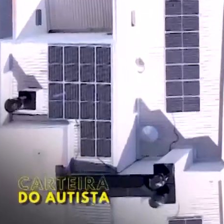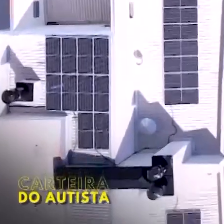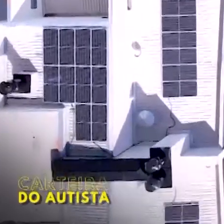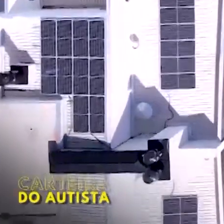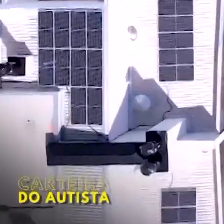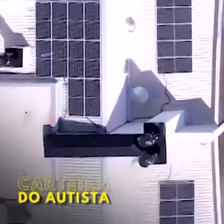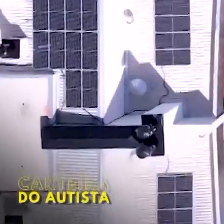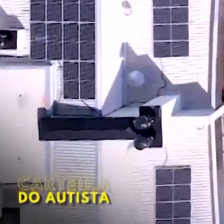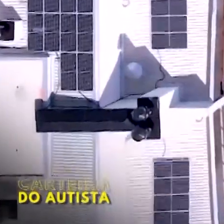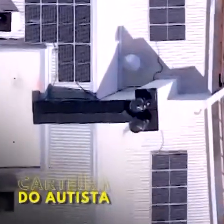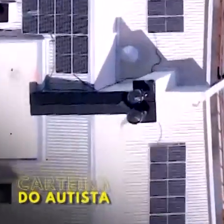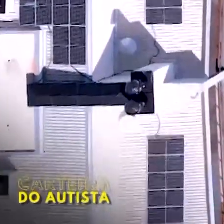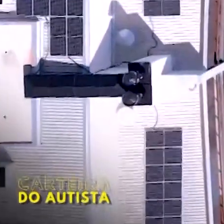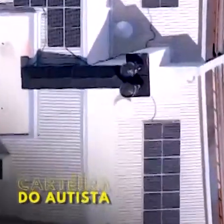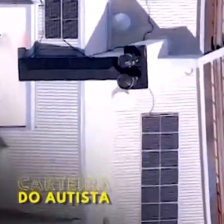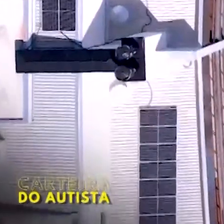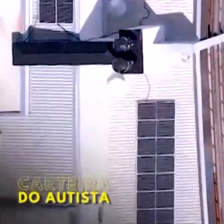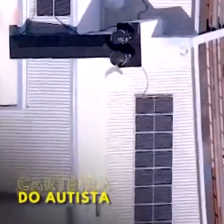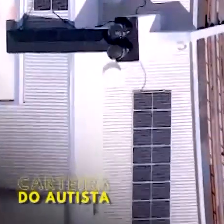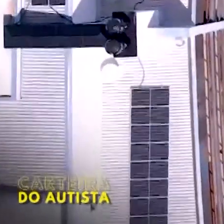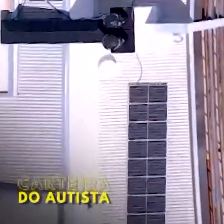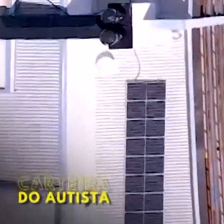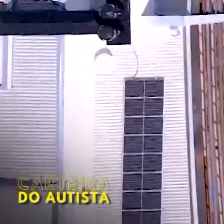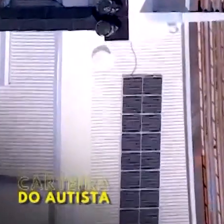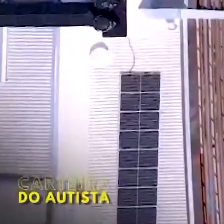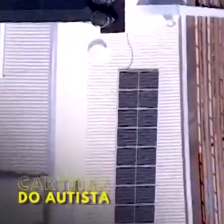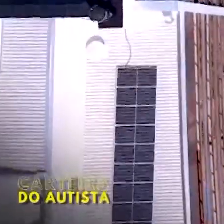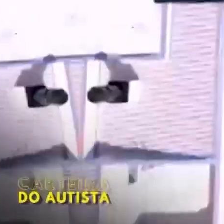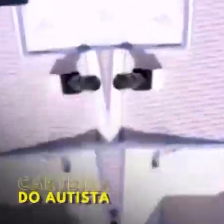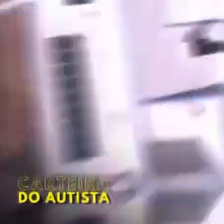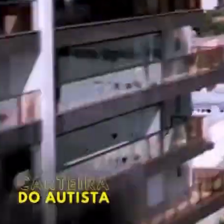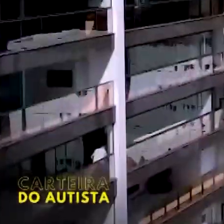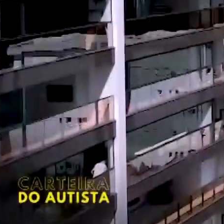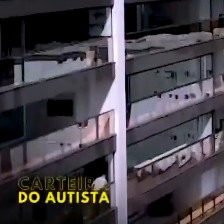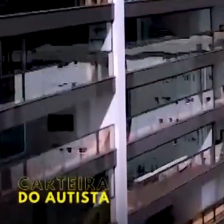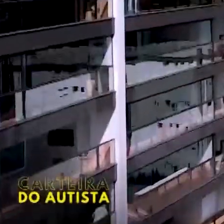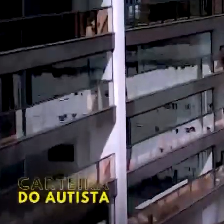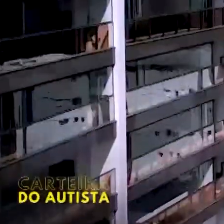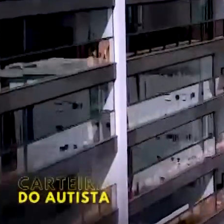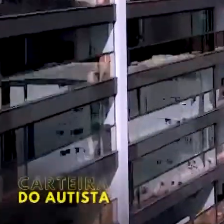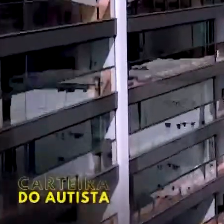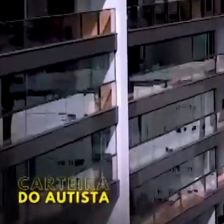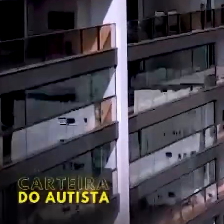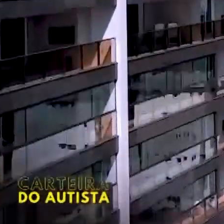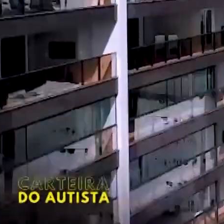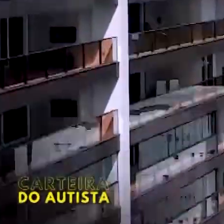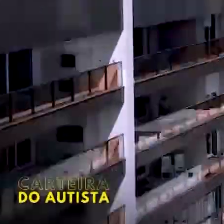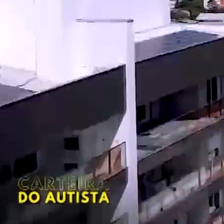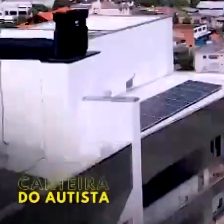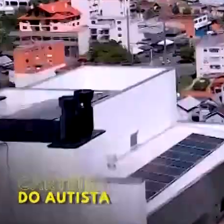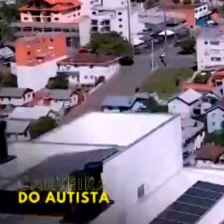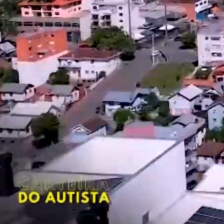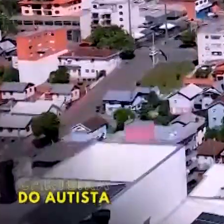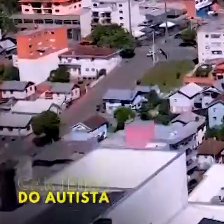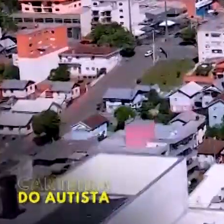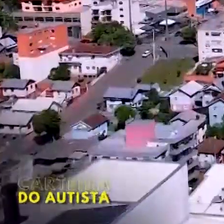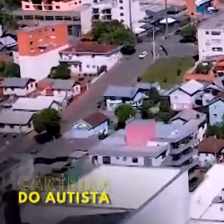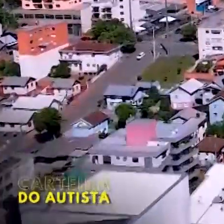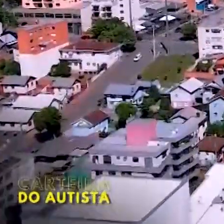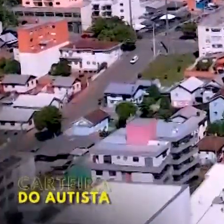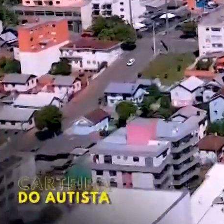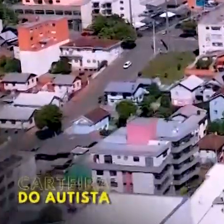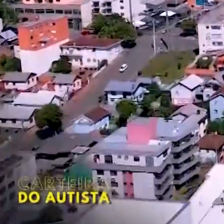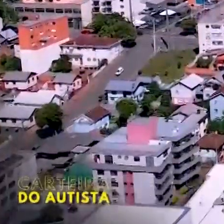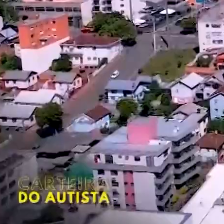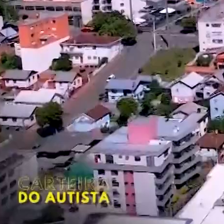Você já parou para pensar quantos autistas moram na sua rua? No seu prédio? No seu bairro? Ou na